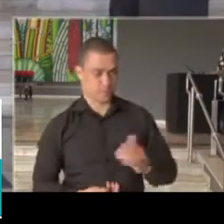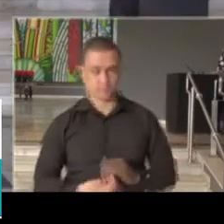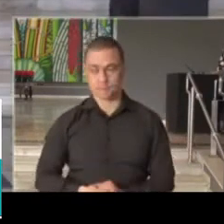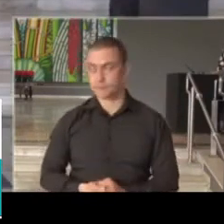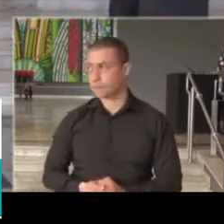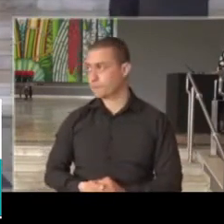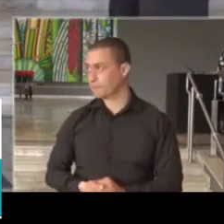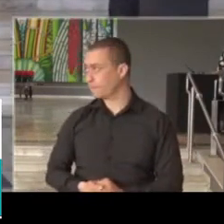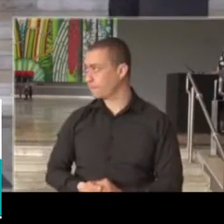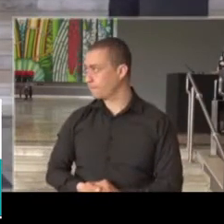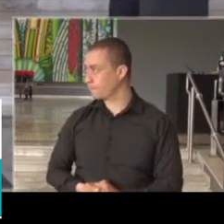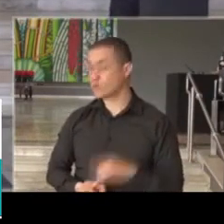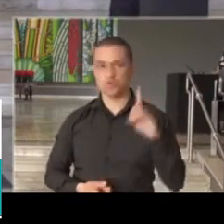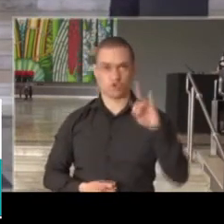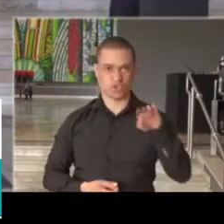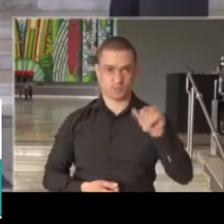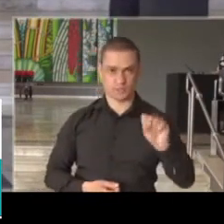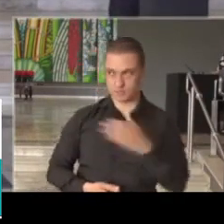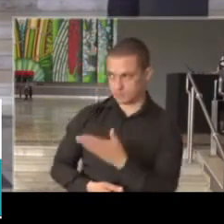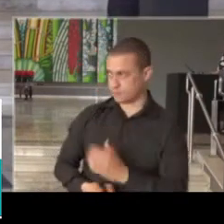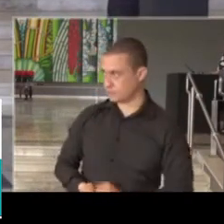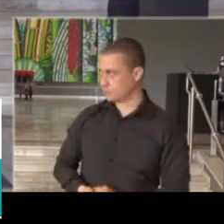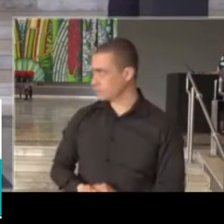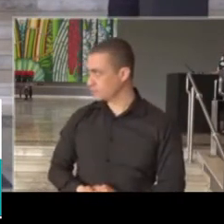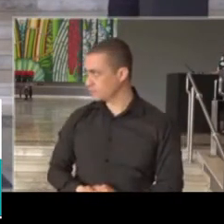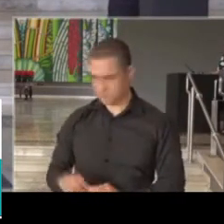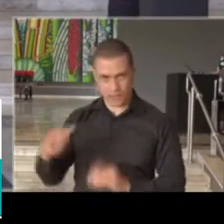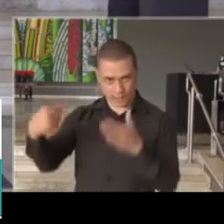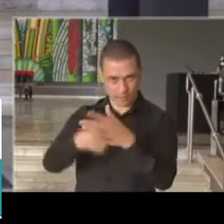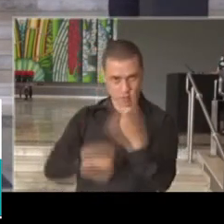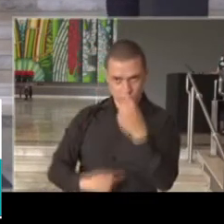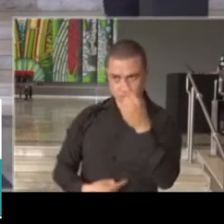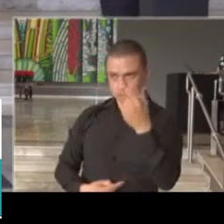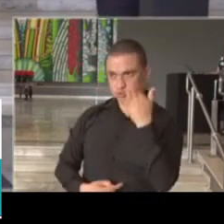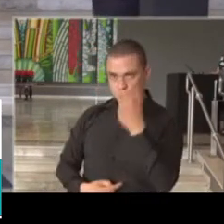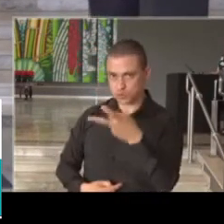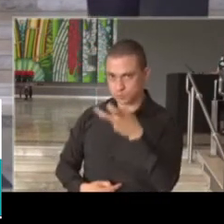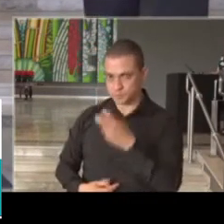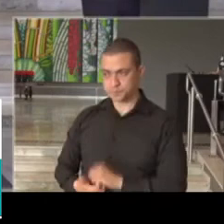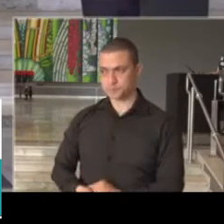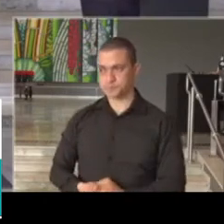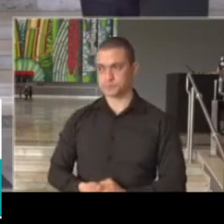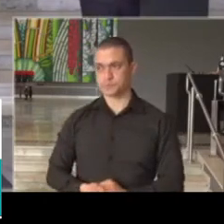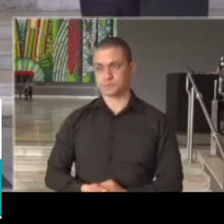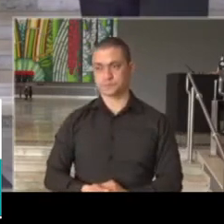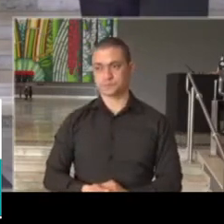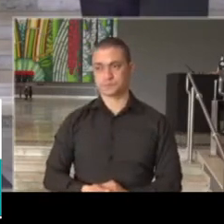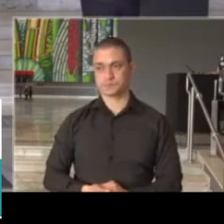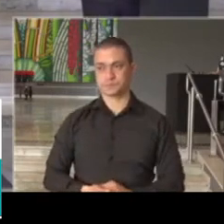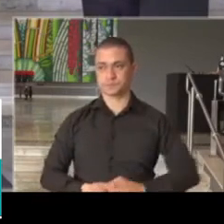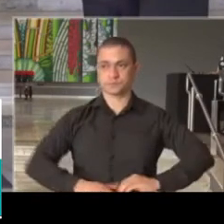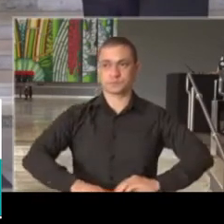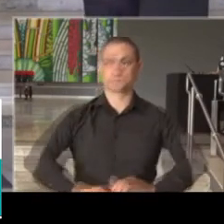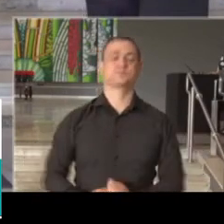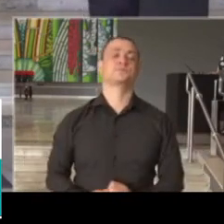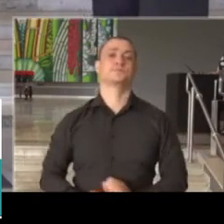Então, Dimas, ok. Você capturou a primeira parte da pergunta? Capturou, ok. Para o Lucas.